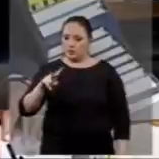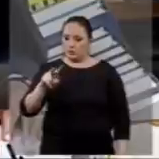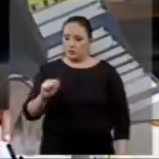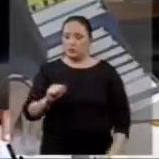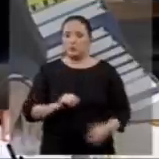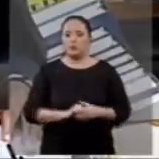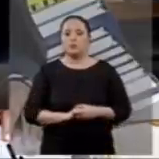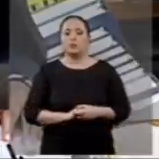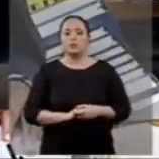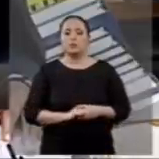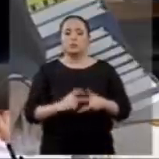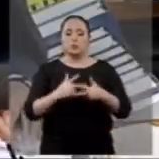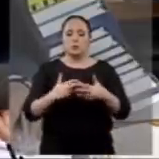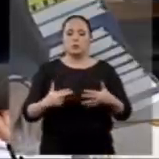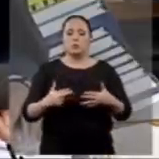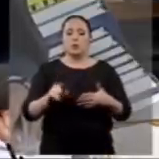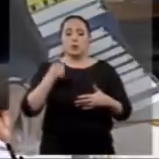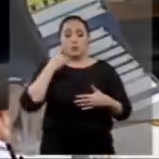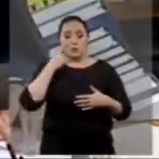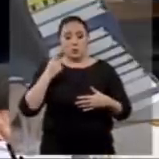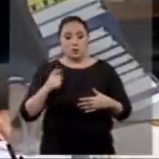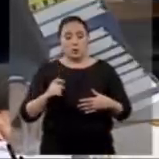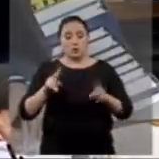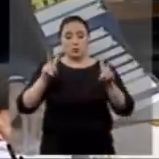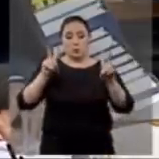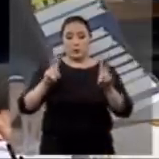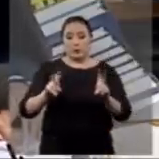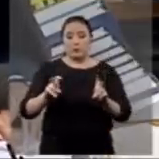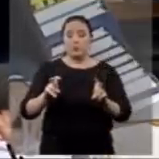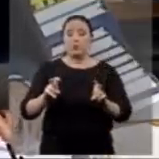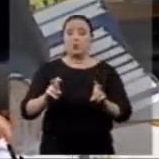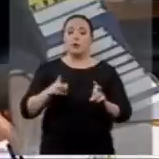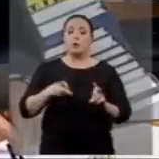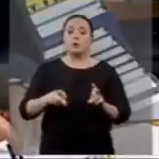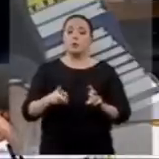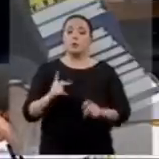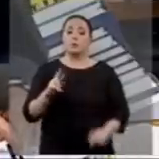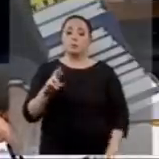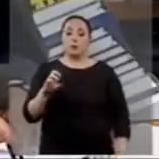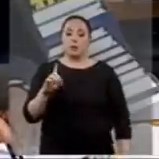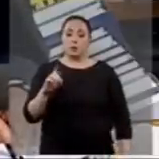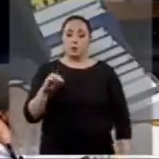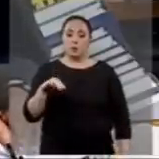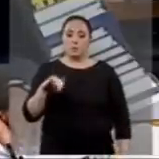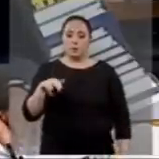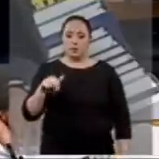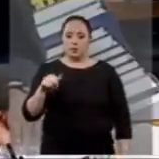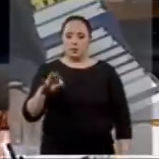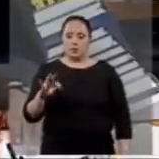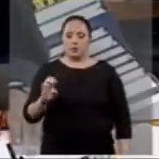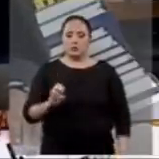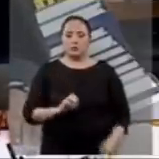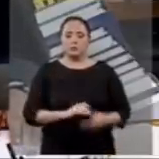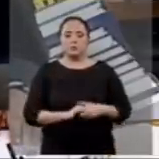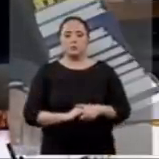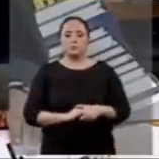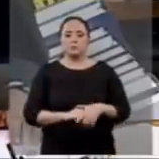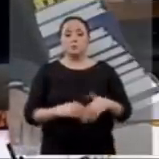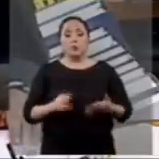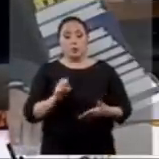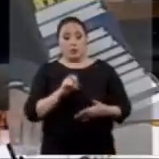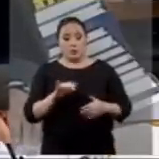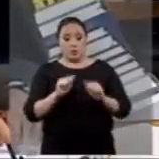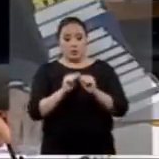o ente cujo interesse acerca do tema surja predominante. Ora, se a